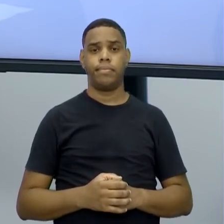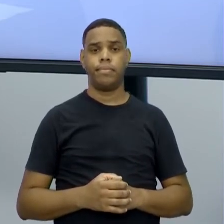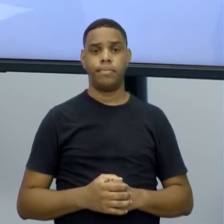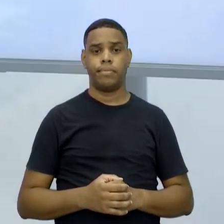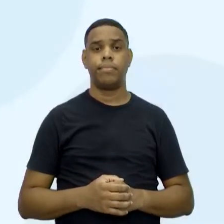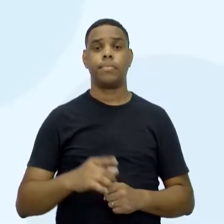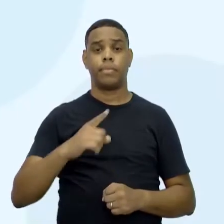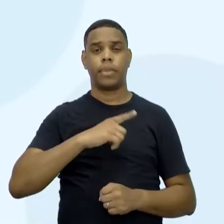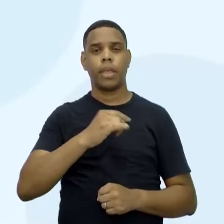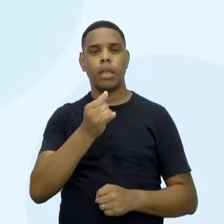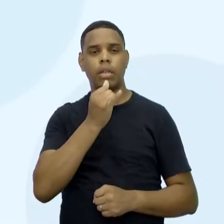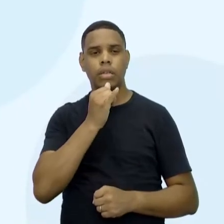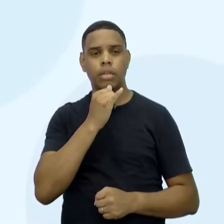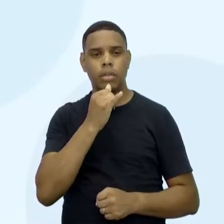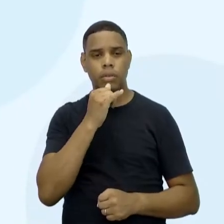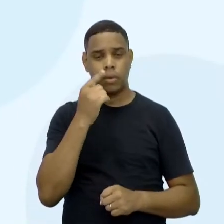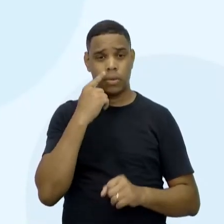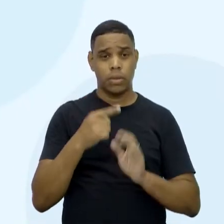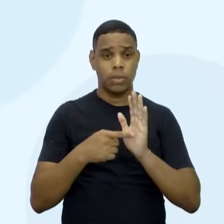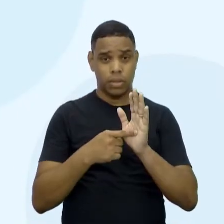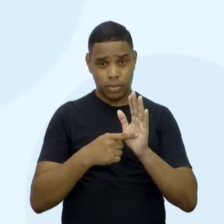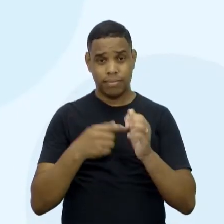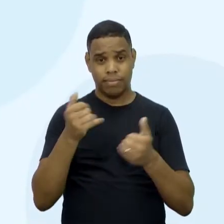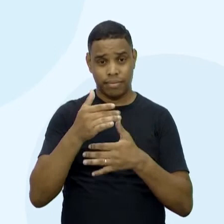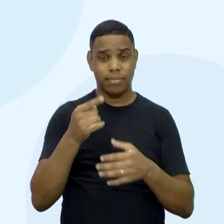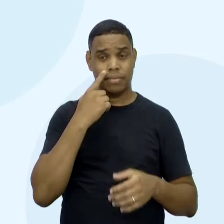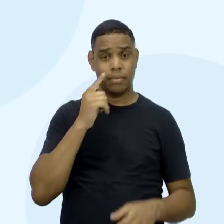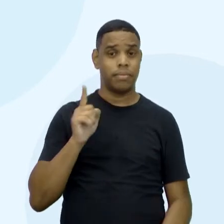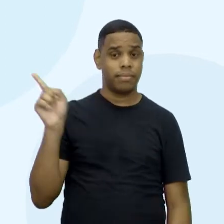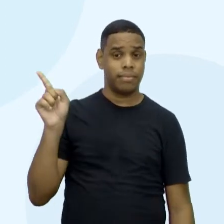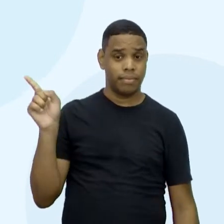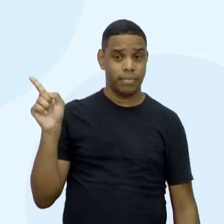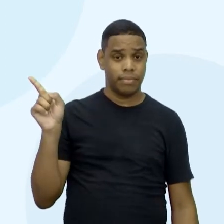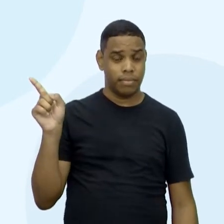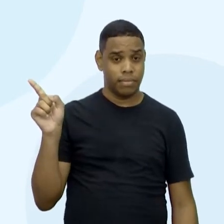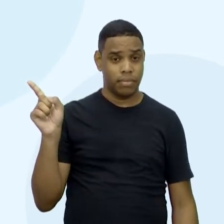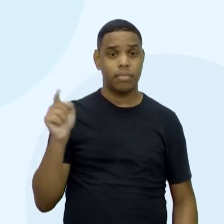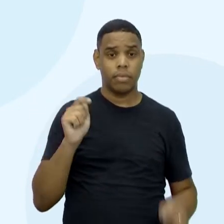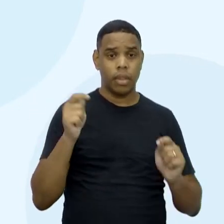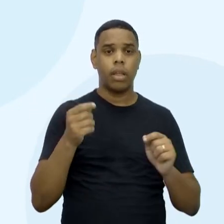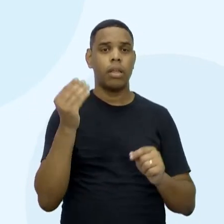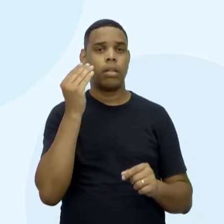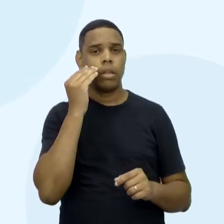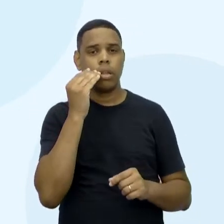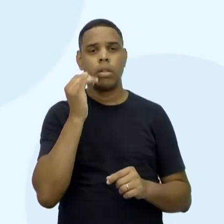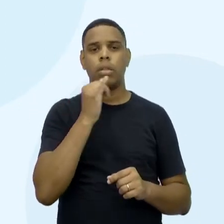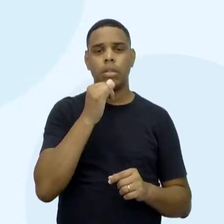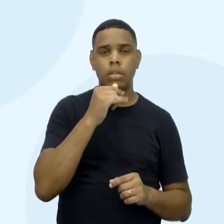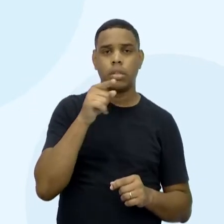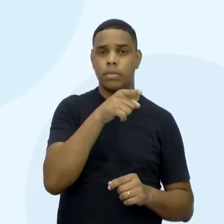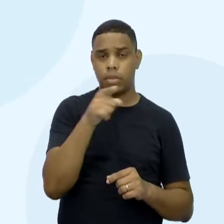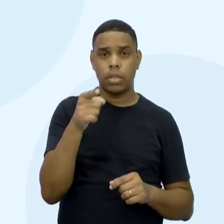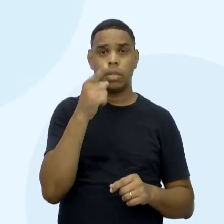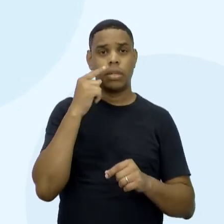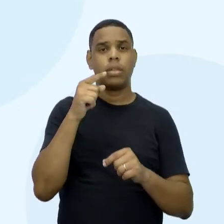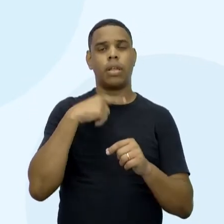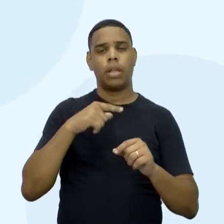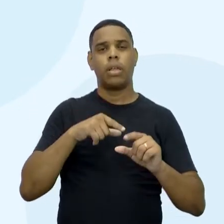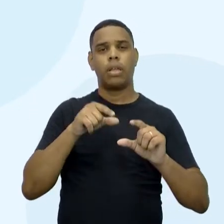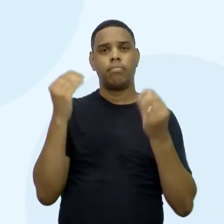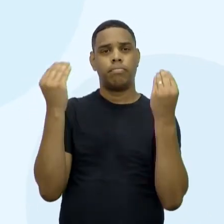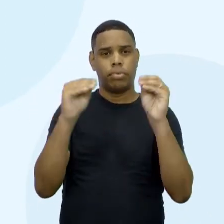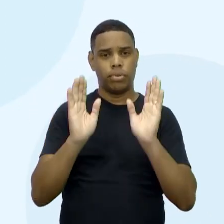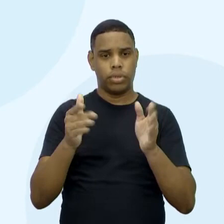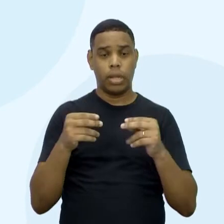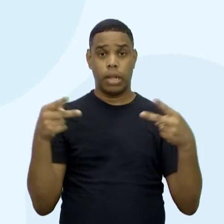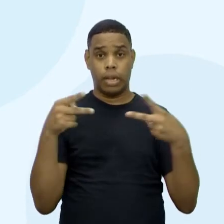Tem um simulador aqui no próprio PPT, então a gente pode simular isso aí, vocês peguem no repositório, tá